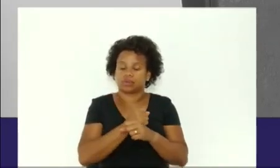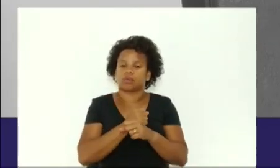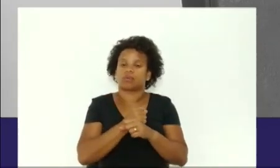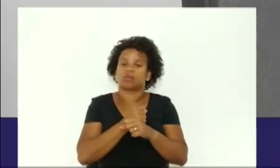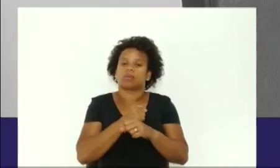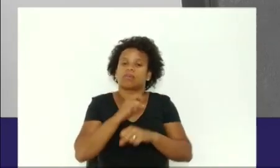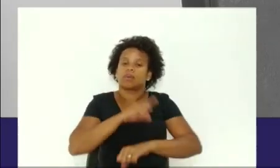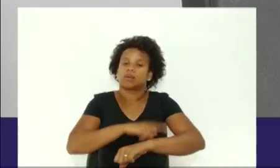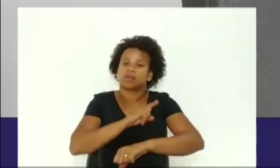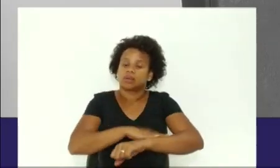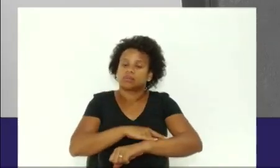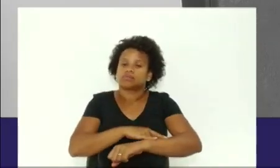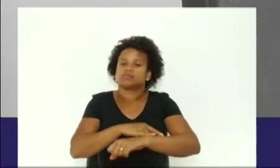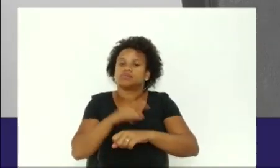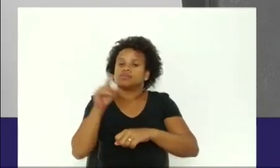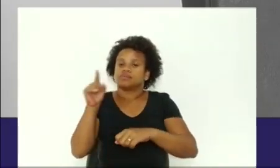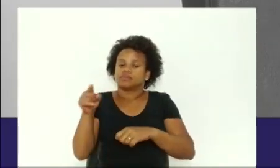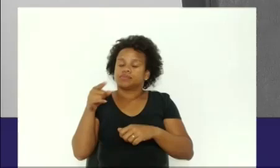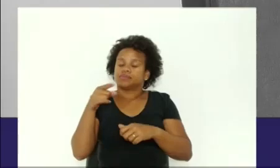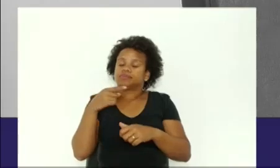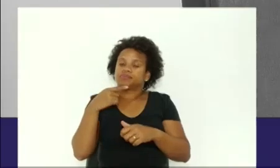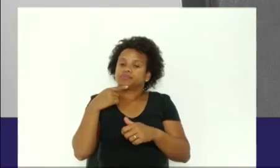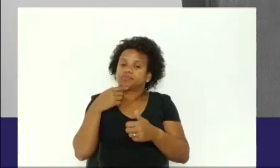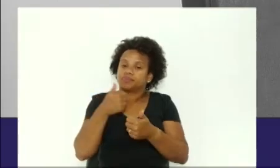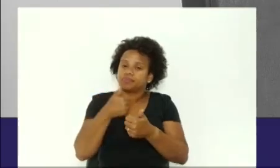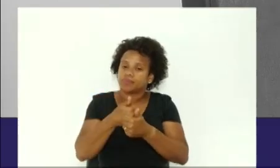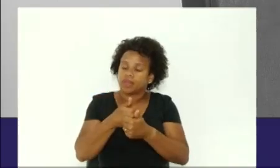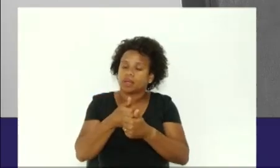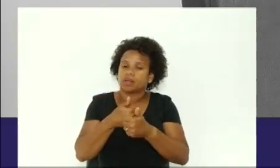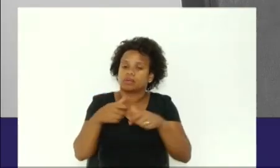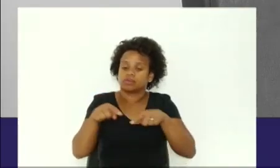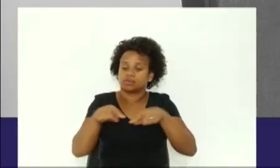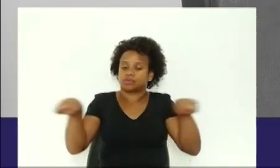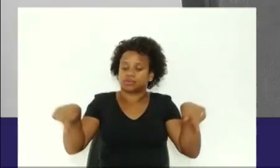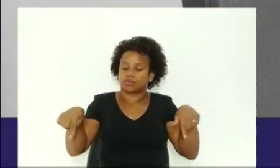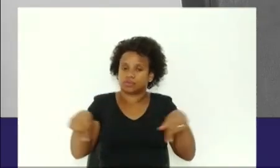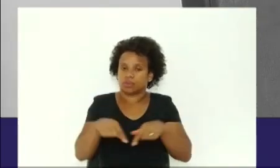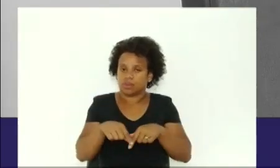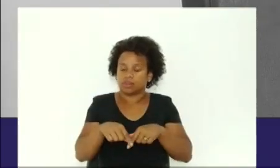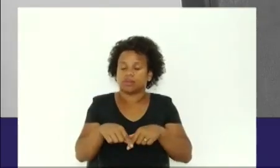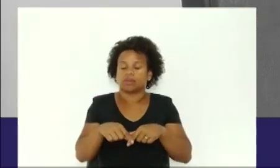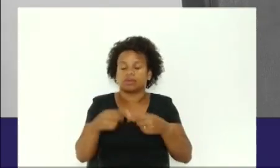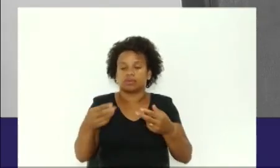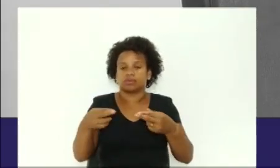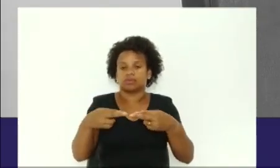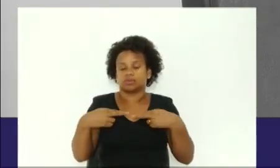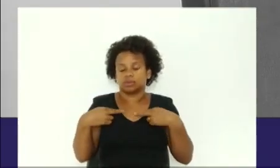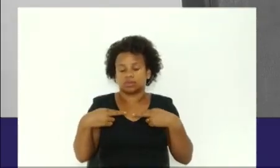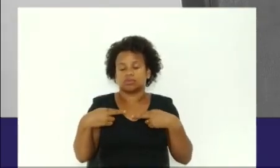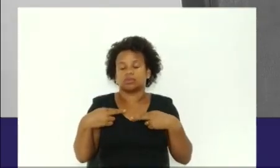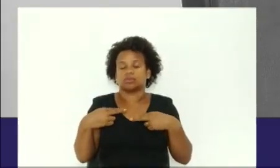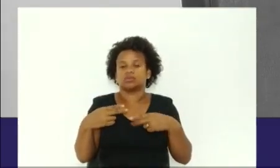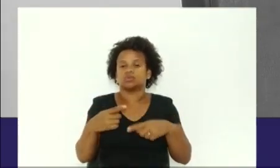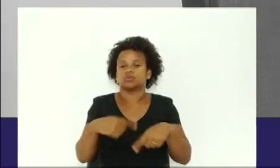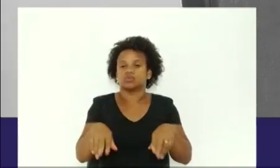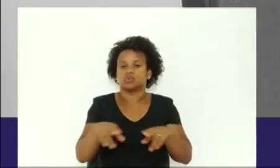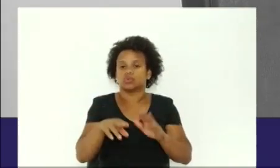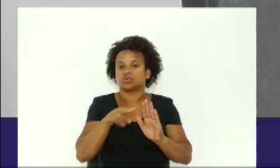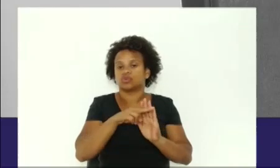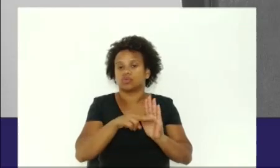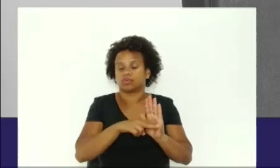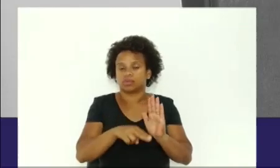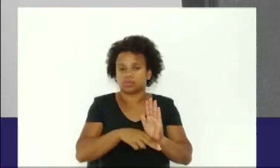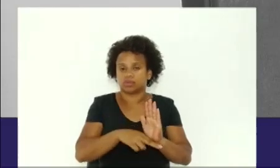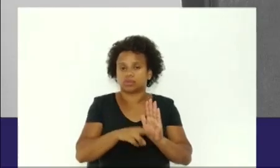banheiro, próximo ou anexo à quadra em questão, requeremos, depois de cumpridas as formalidades